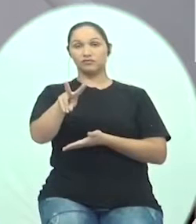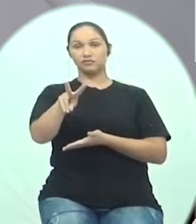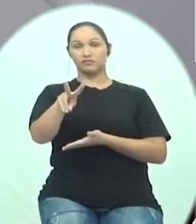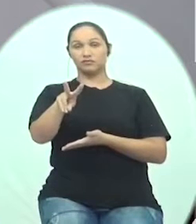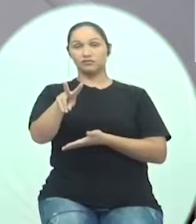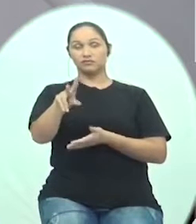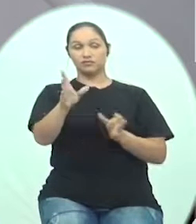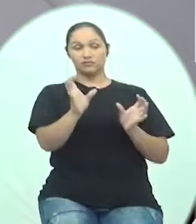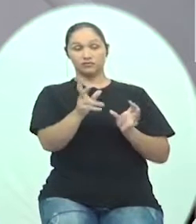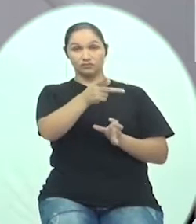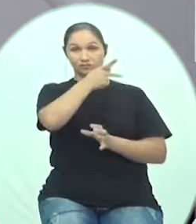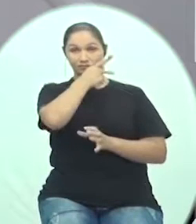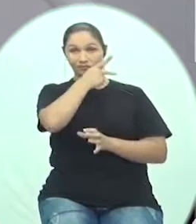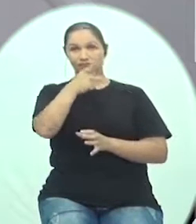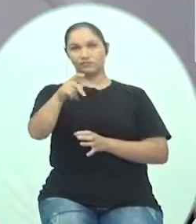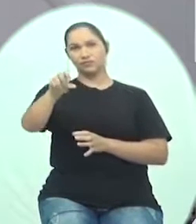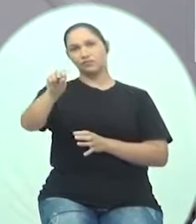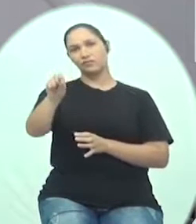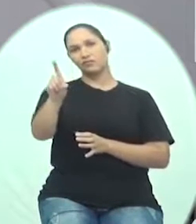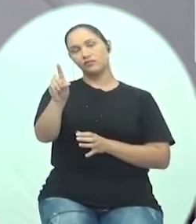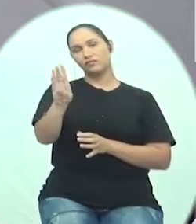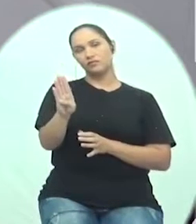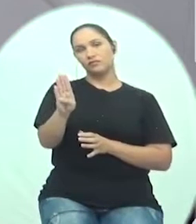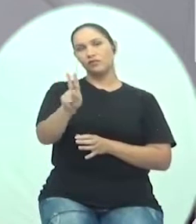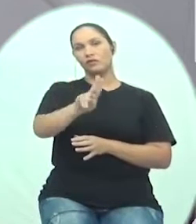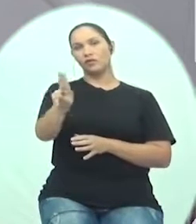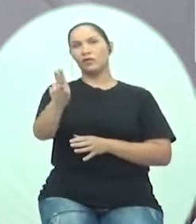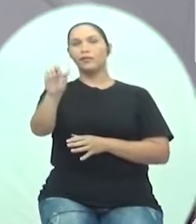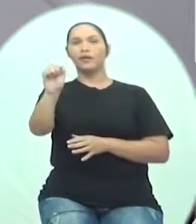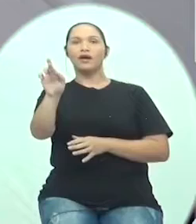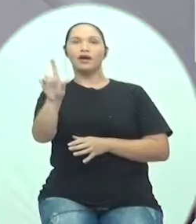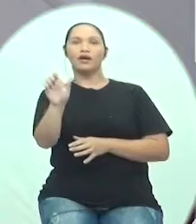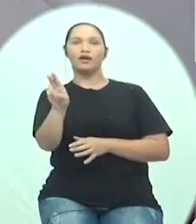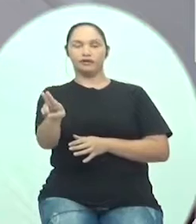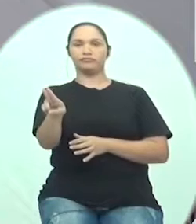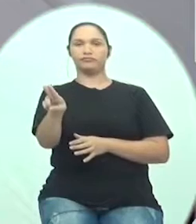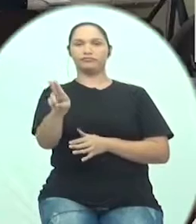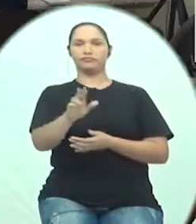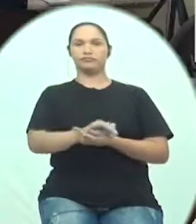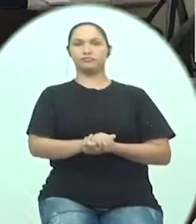do PB Silveira vossa excelência dispõe 3 minutos e